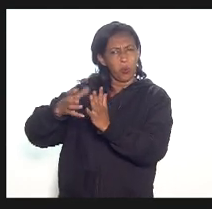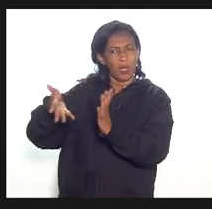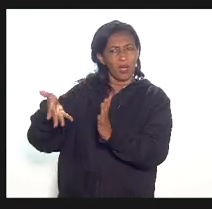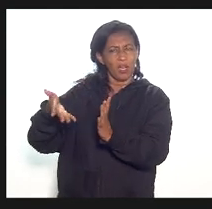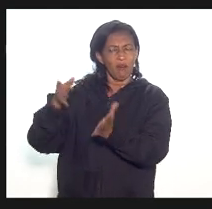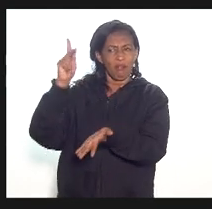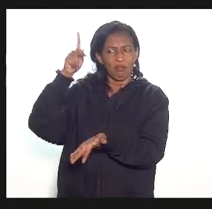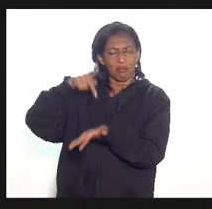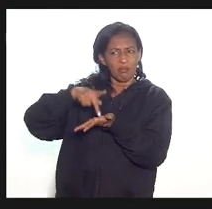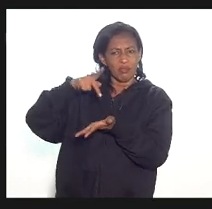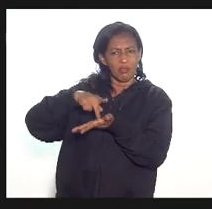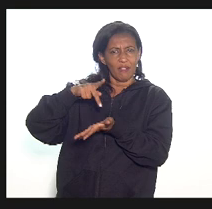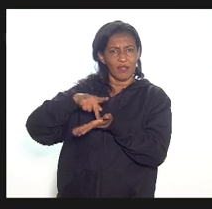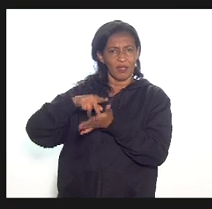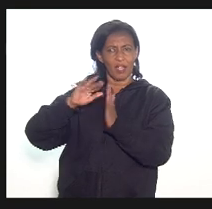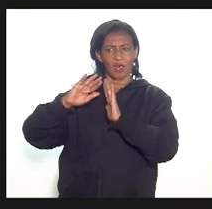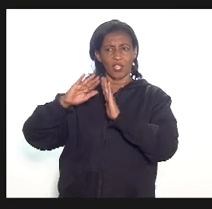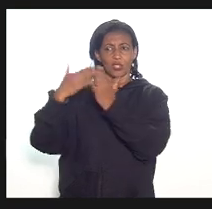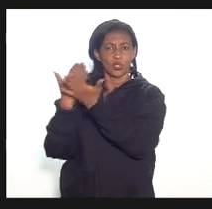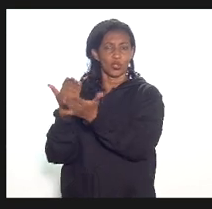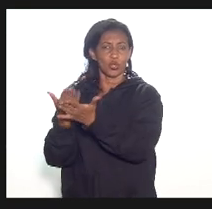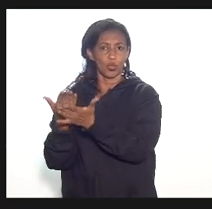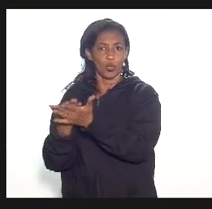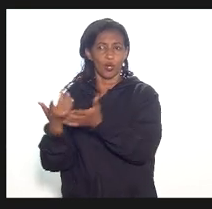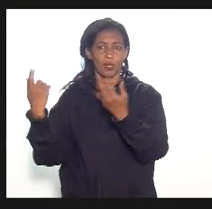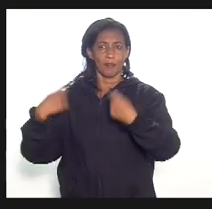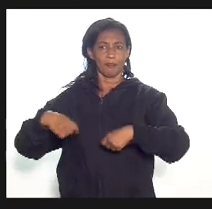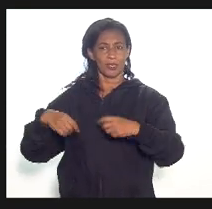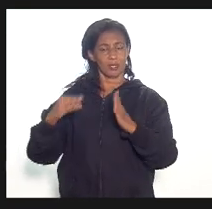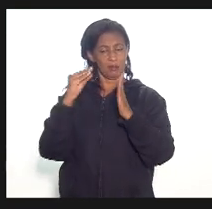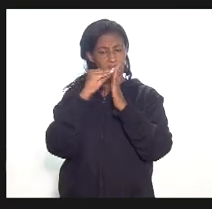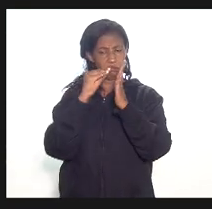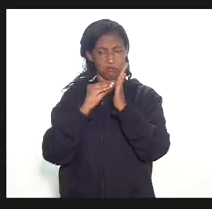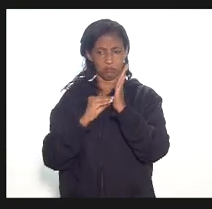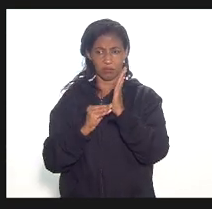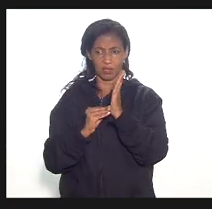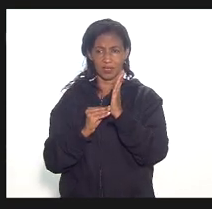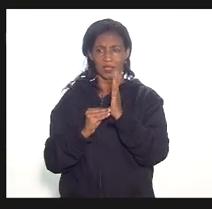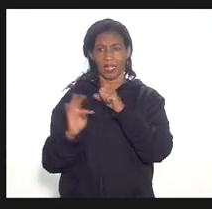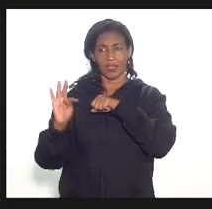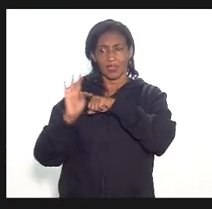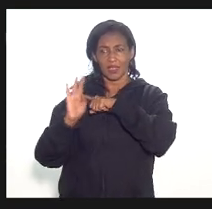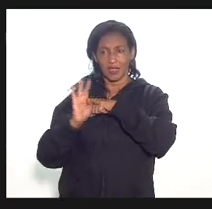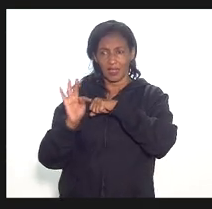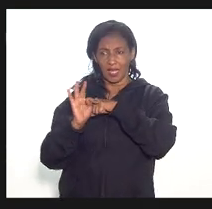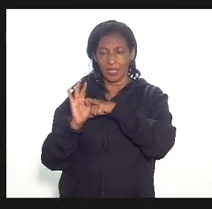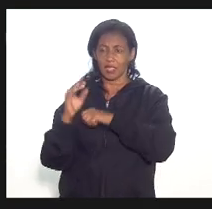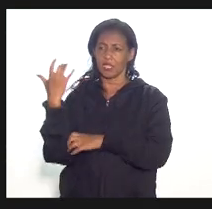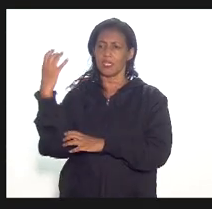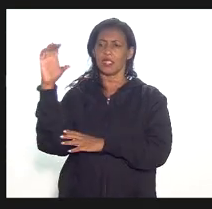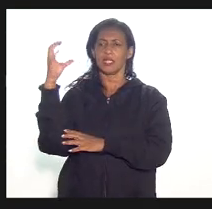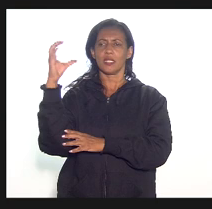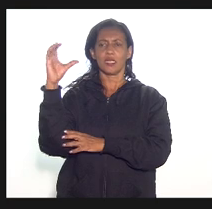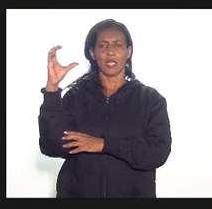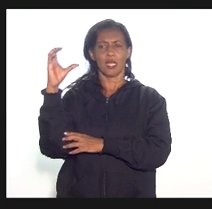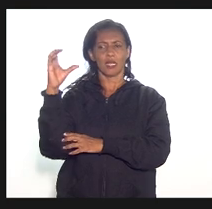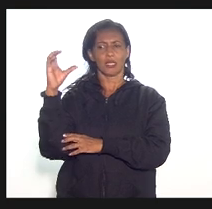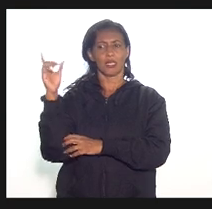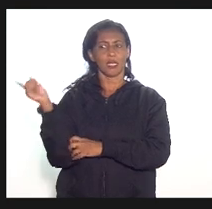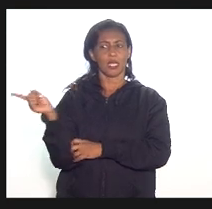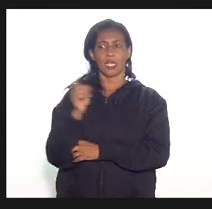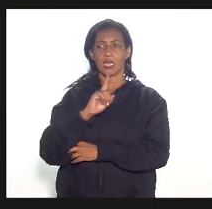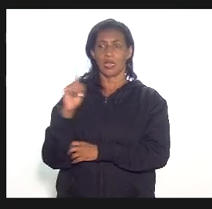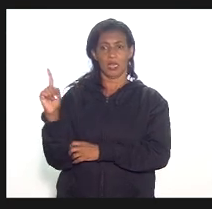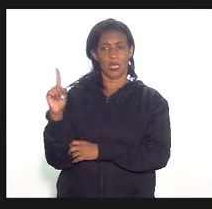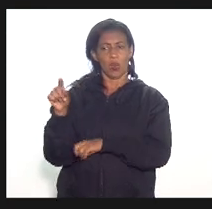verdade a nossa escola tem que ser uma escola pautada na técnica e na ciência e não em